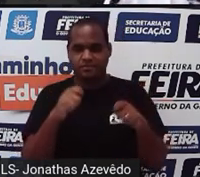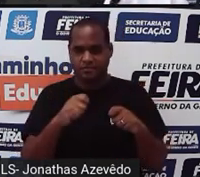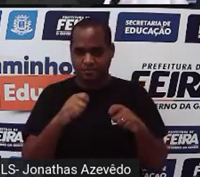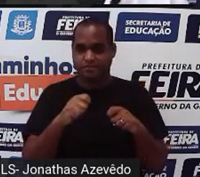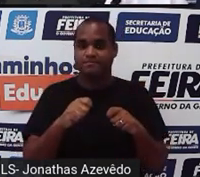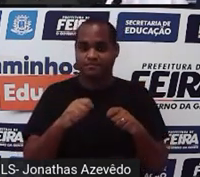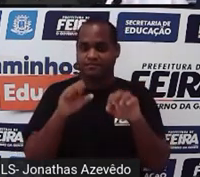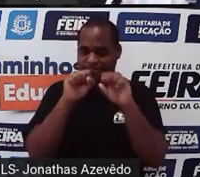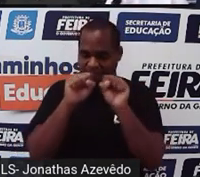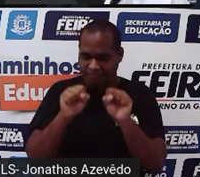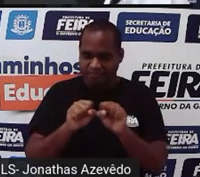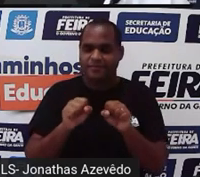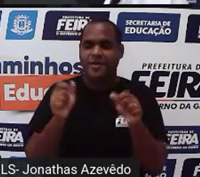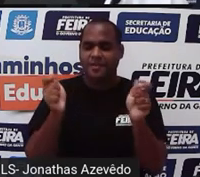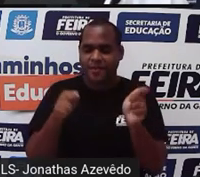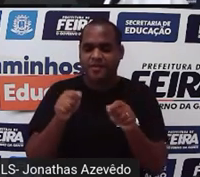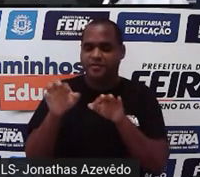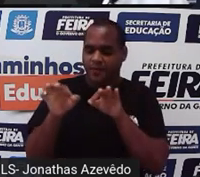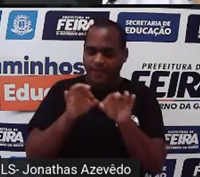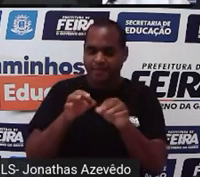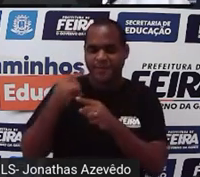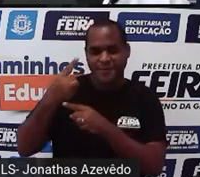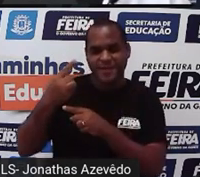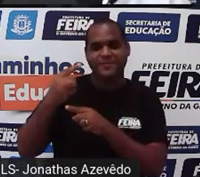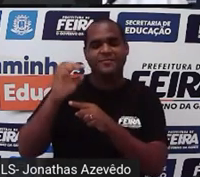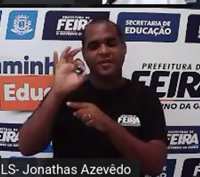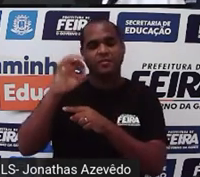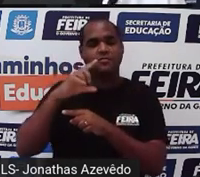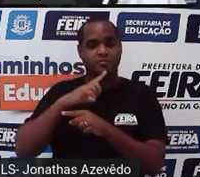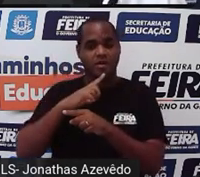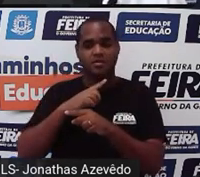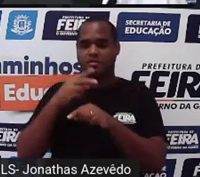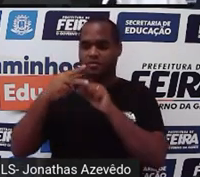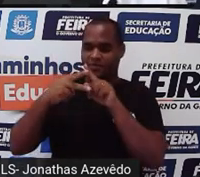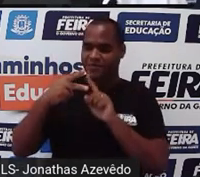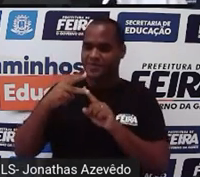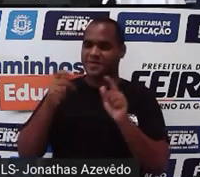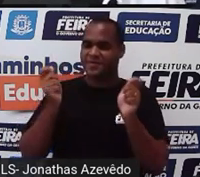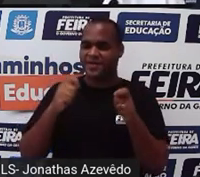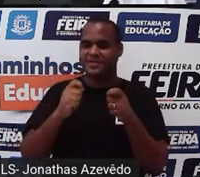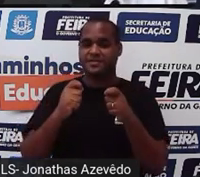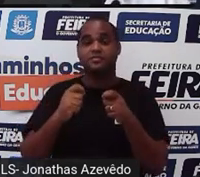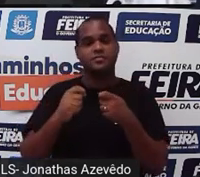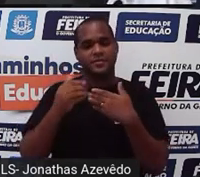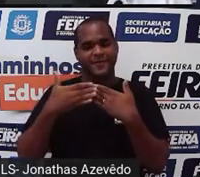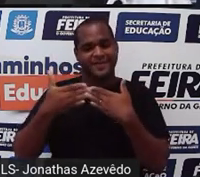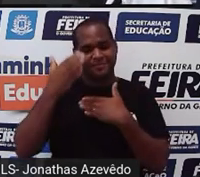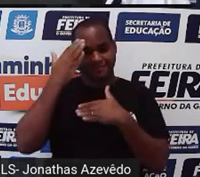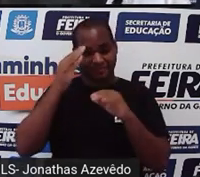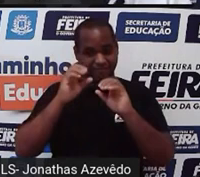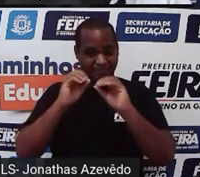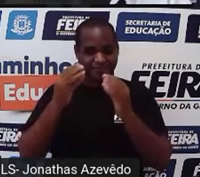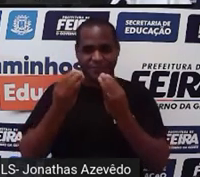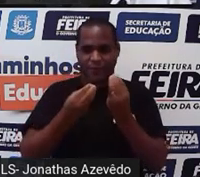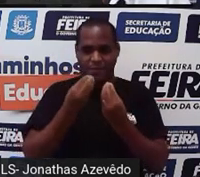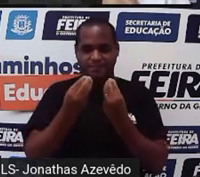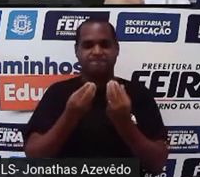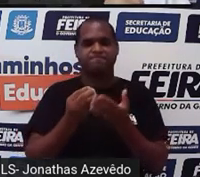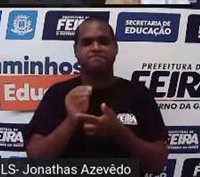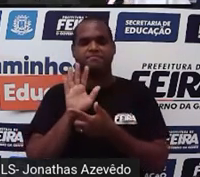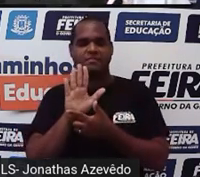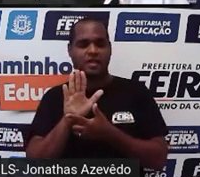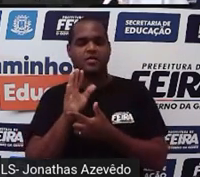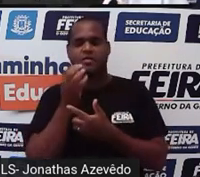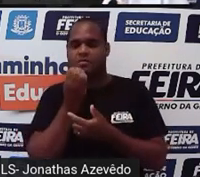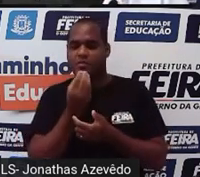sistemas de equação do primeiro grau com duas incógnitas Tá bom então vamos entender isso mas